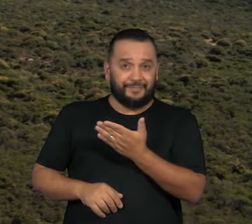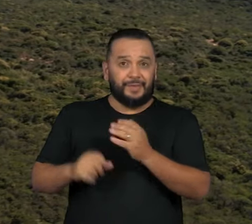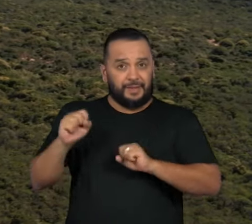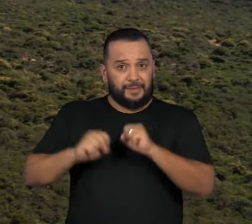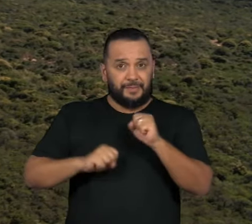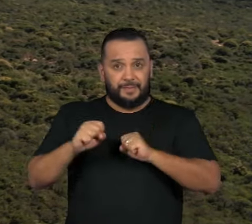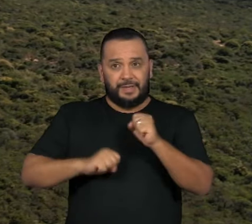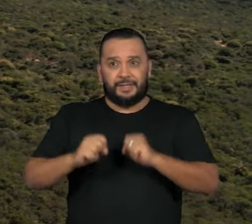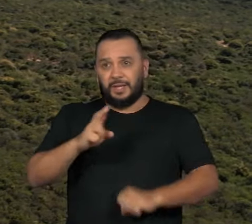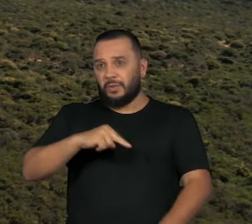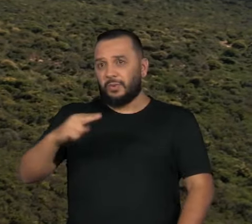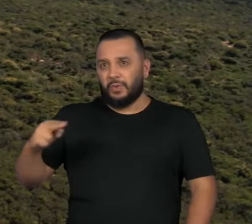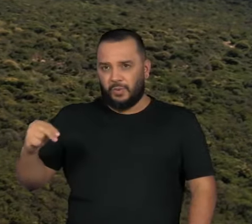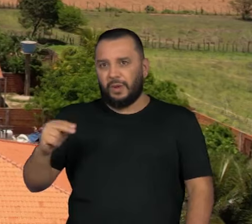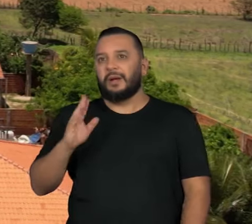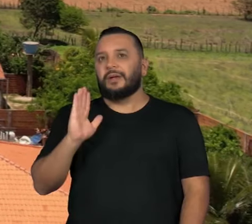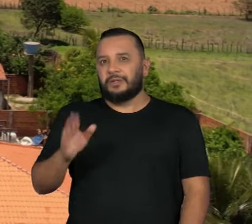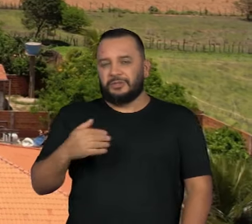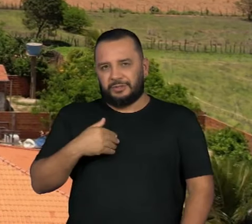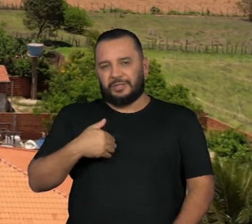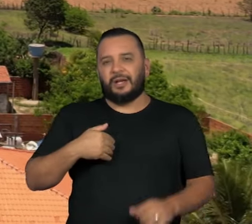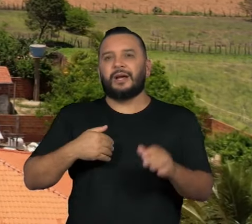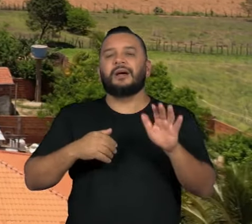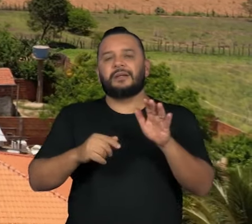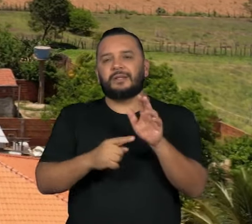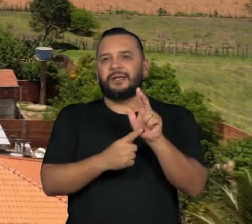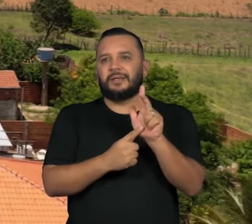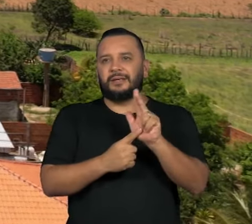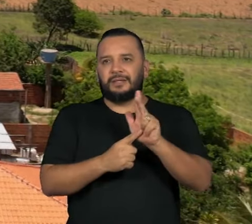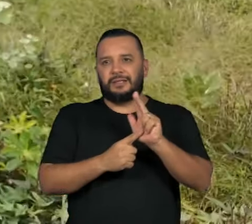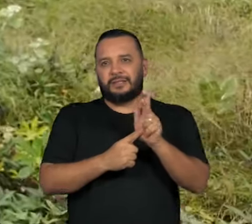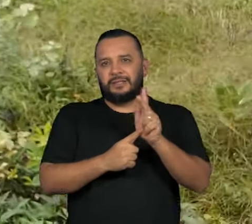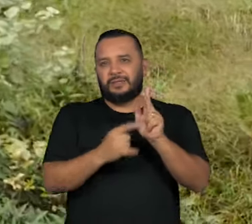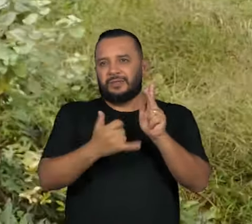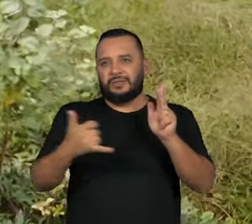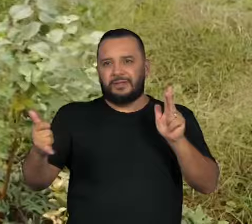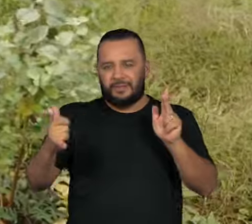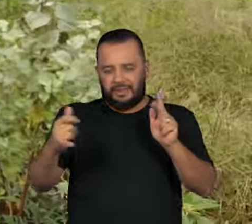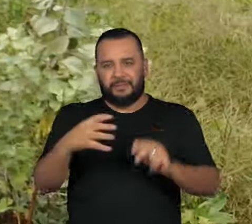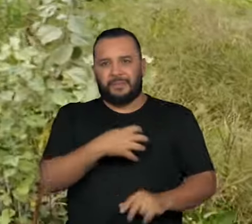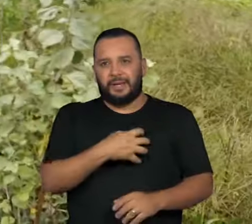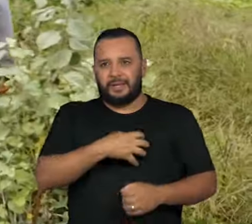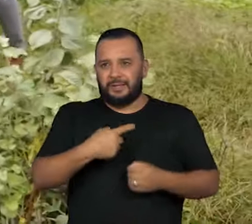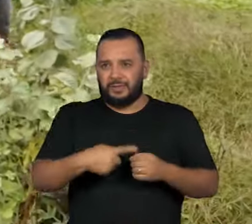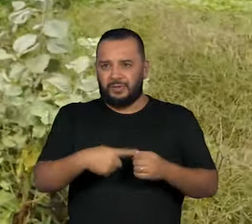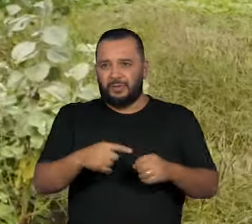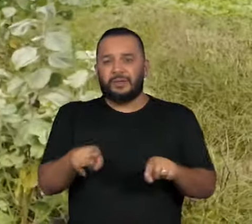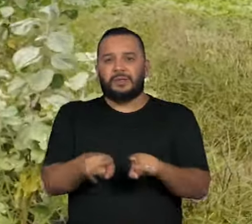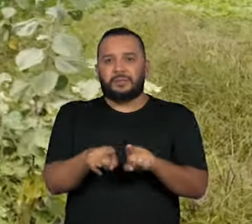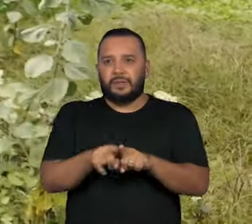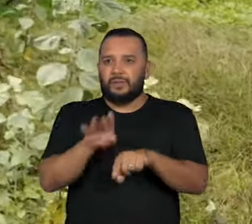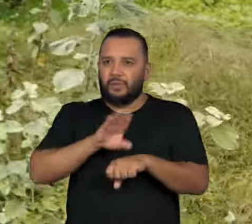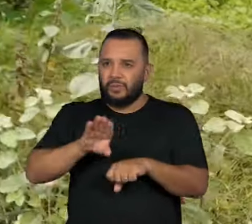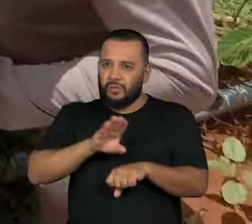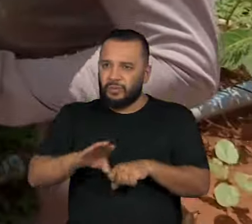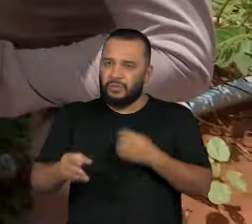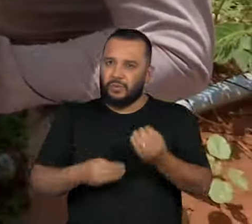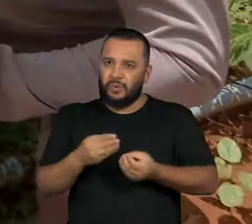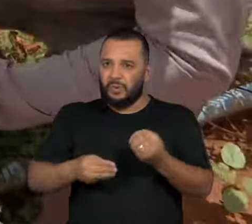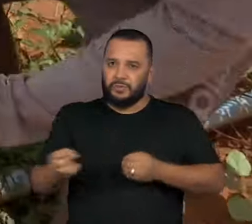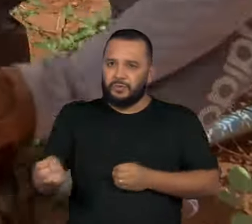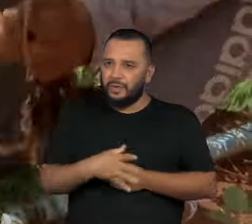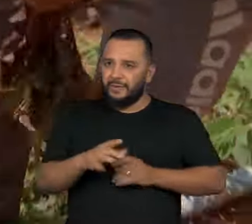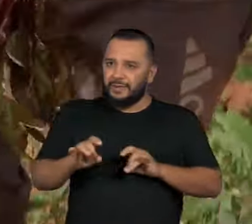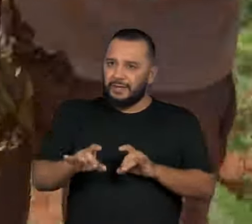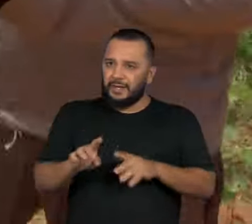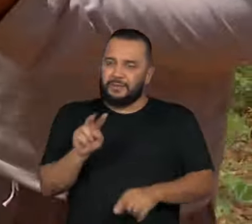Empresa da Noruega leva energia eólica para o interior da Bahia e promove oficinas para produtores sobre novas